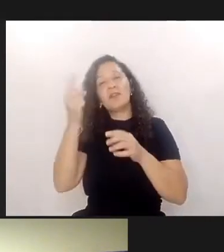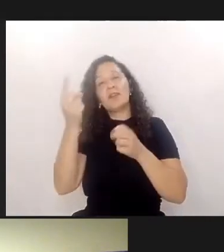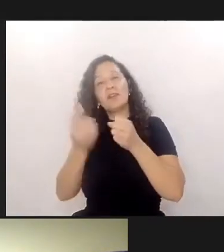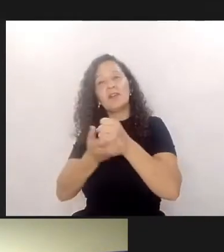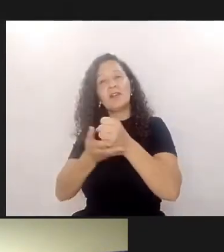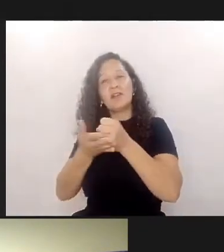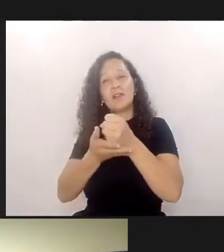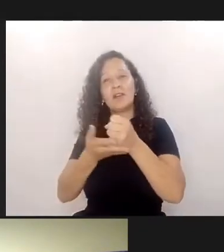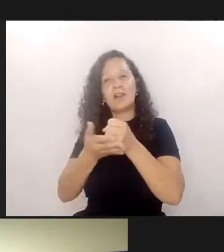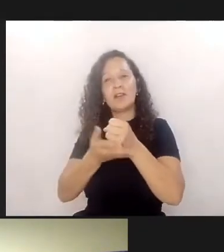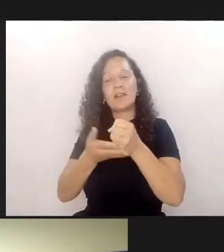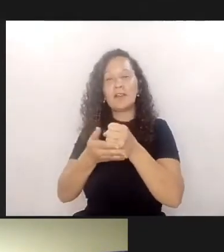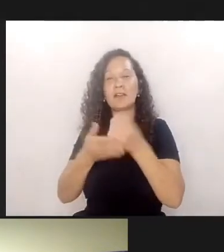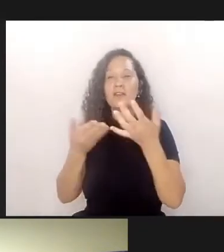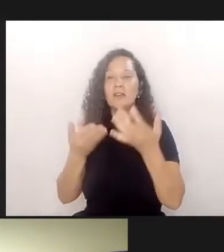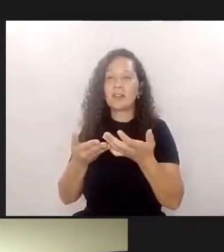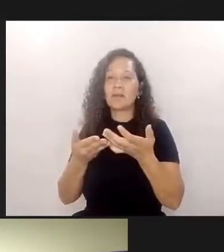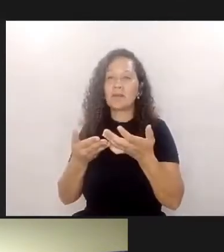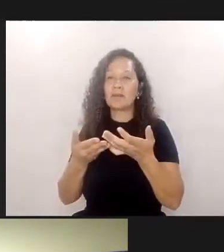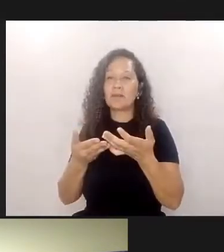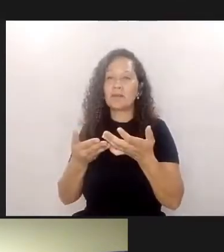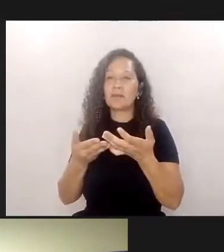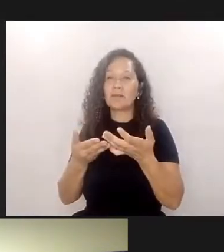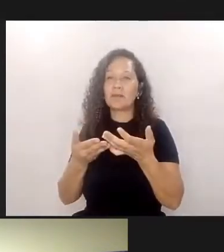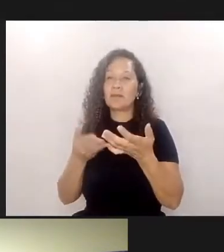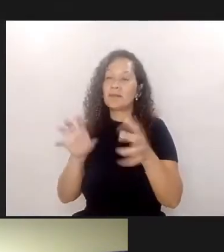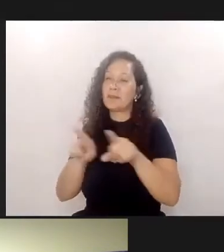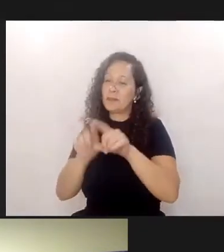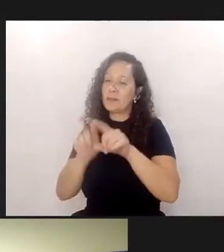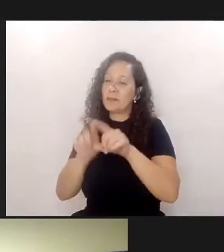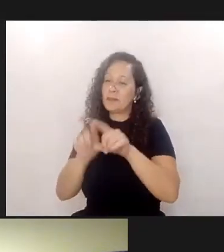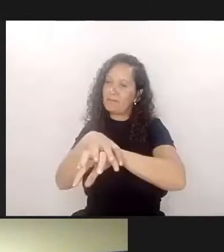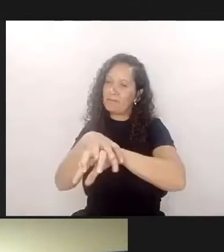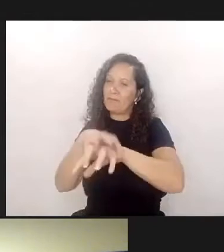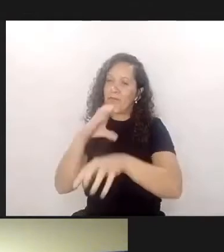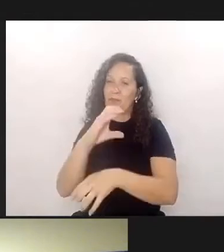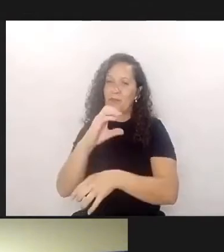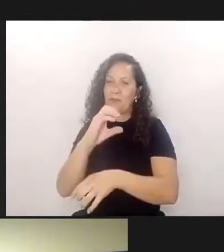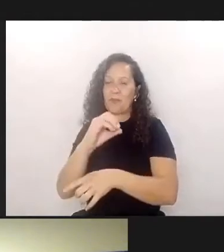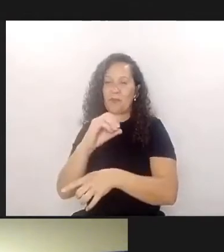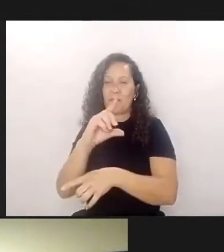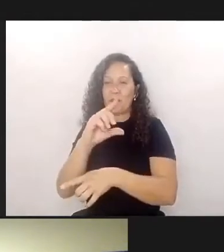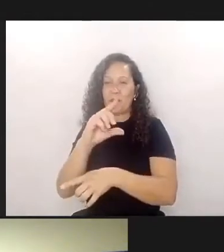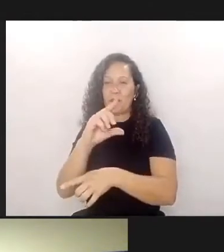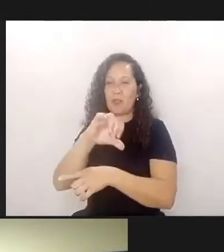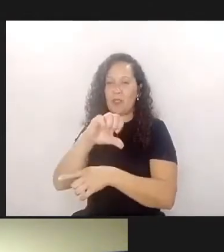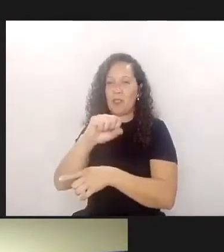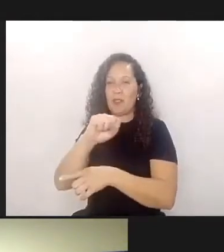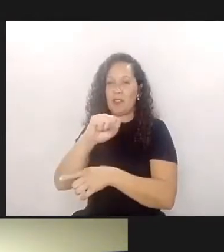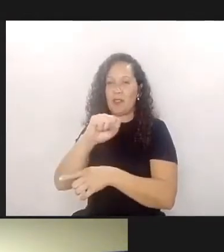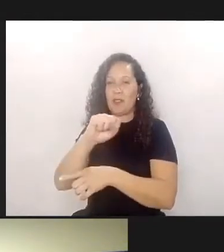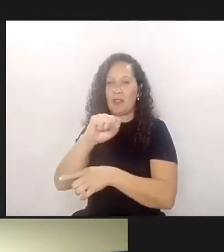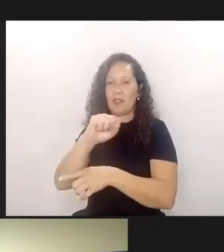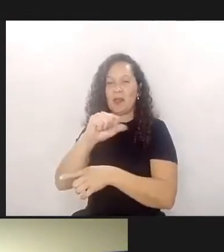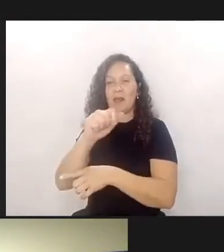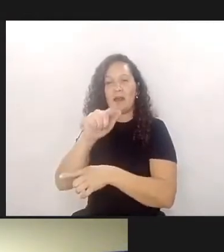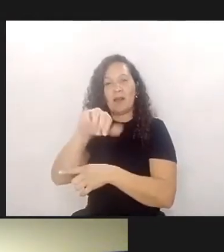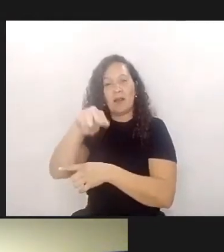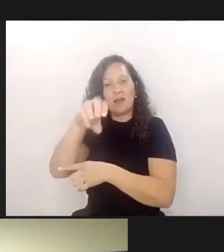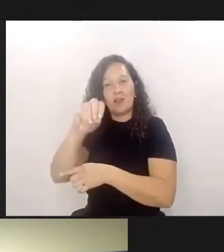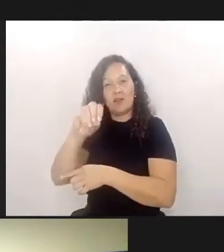e num colonialismo. Ou seja, os povos indígenas são puxados para os lados, para as reservas